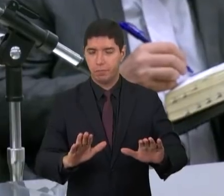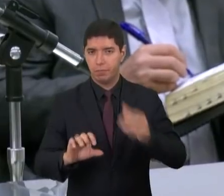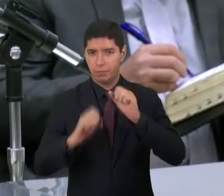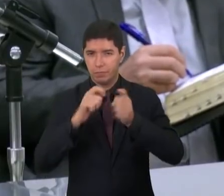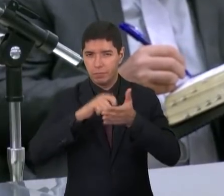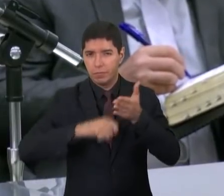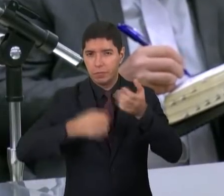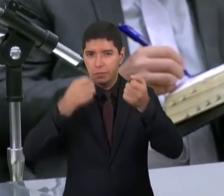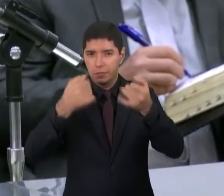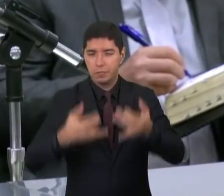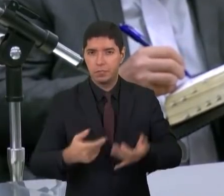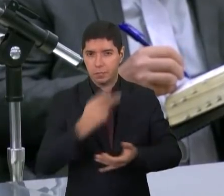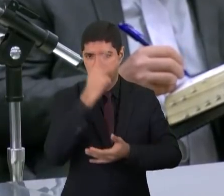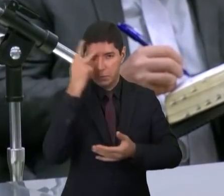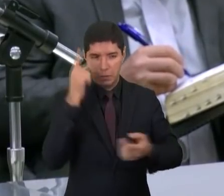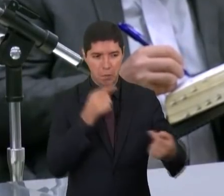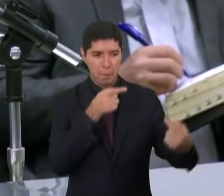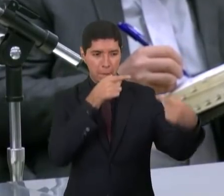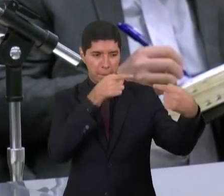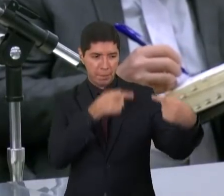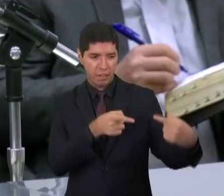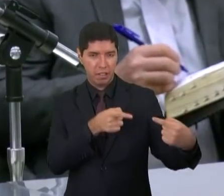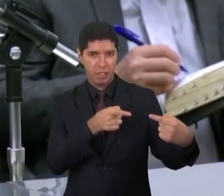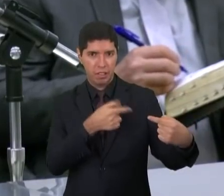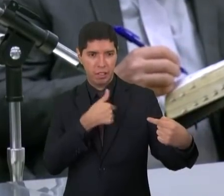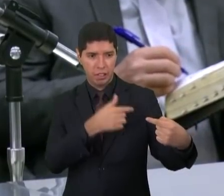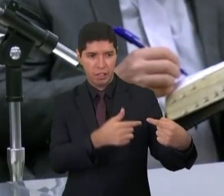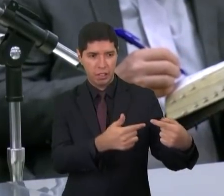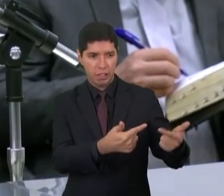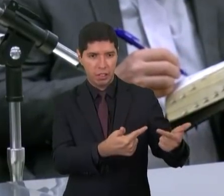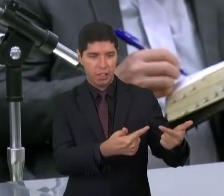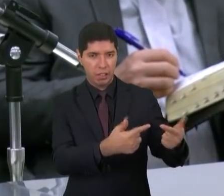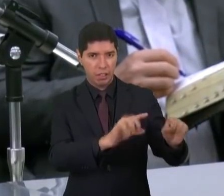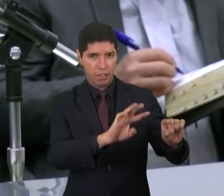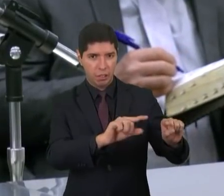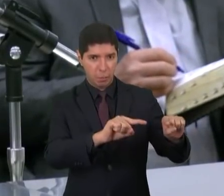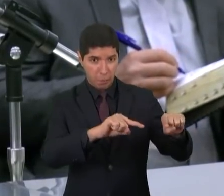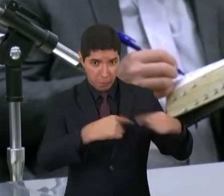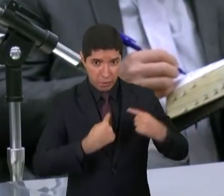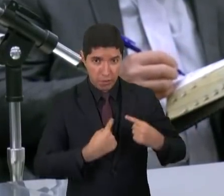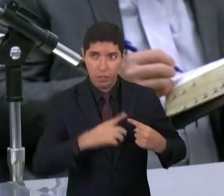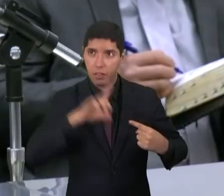mim, Deus me exaltará acima deles.